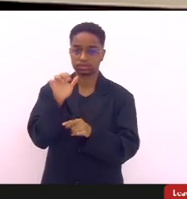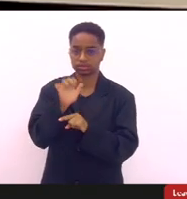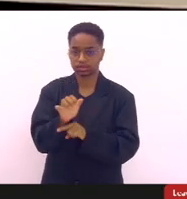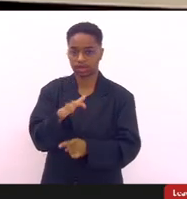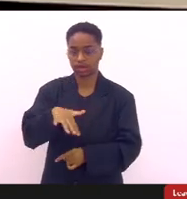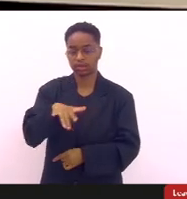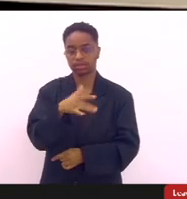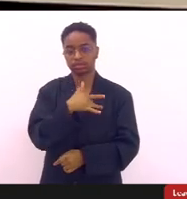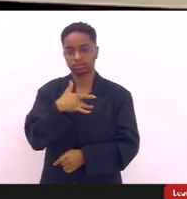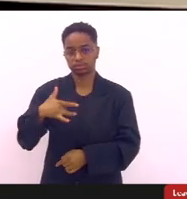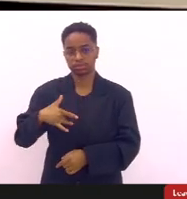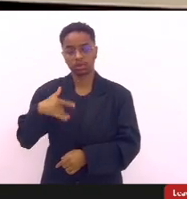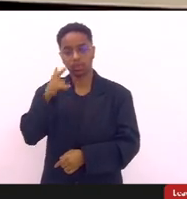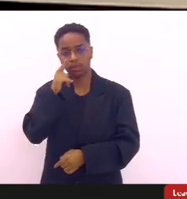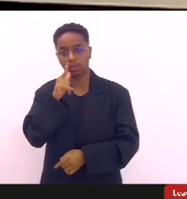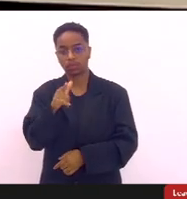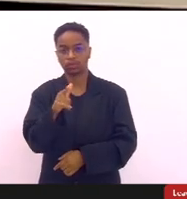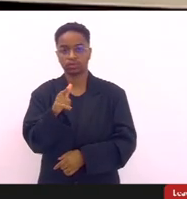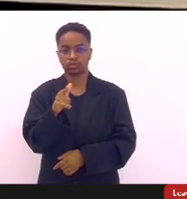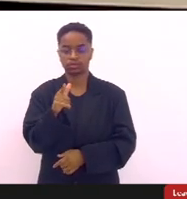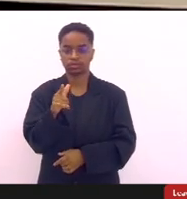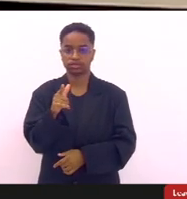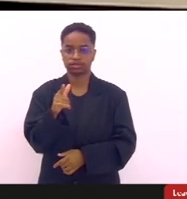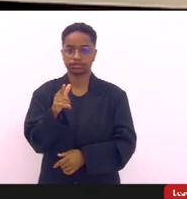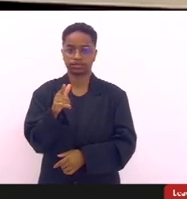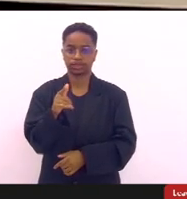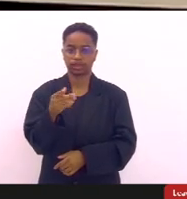Saúde reconheça as suas